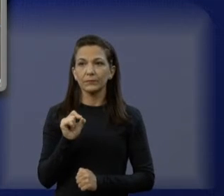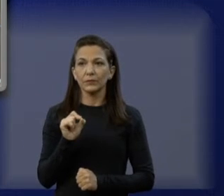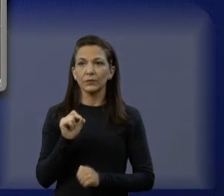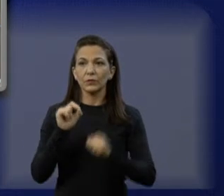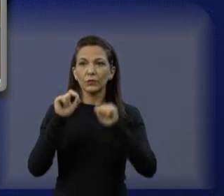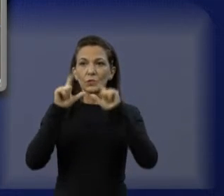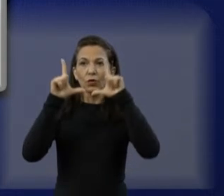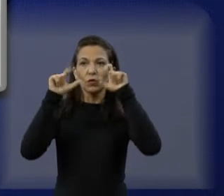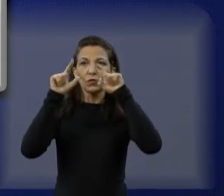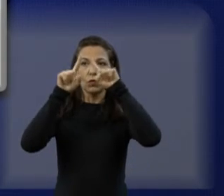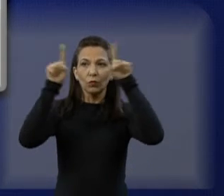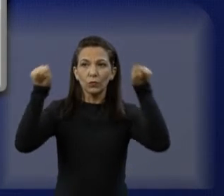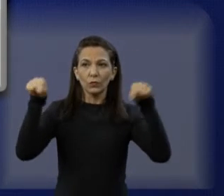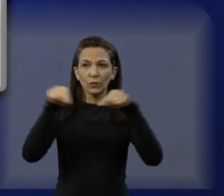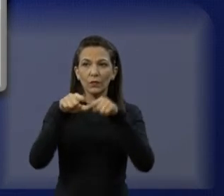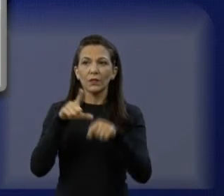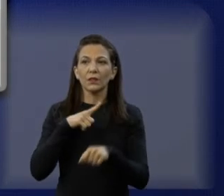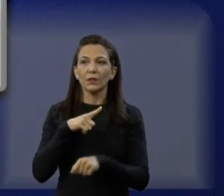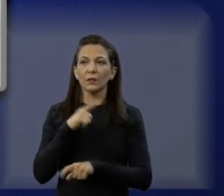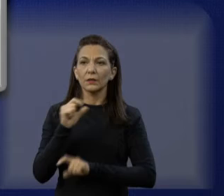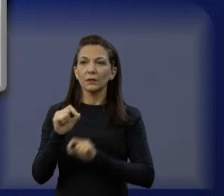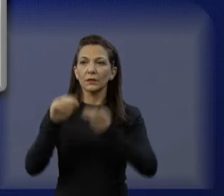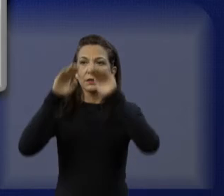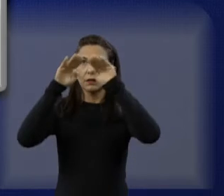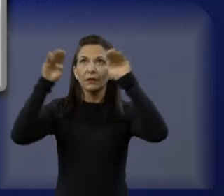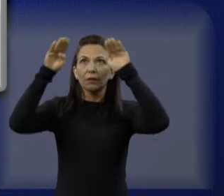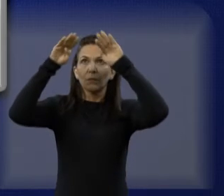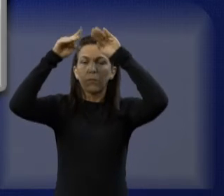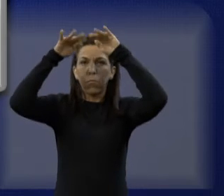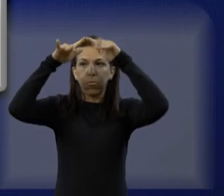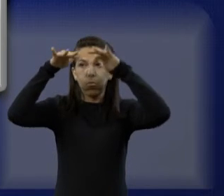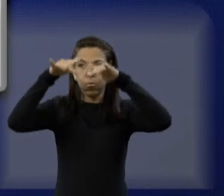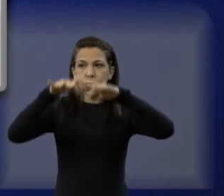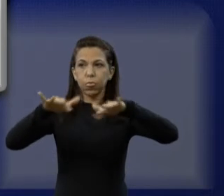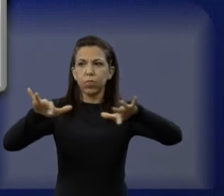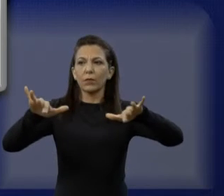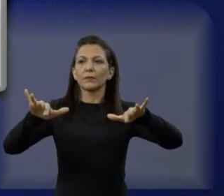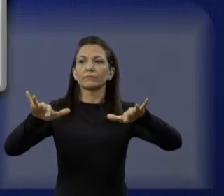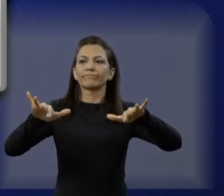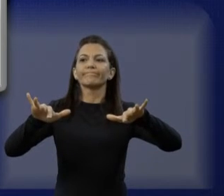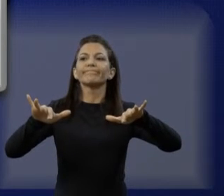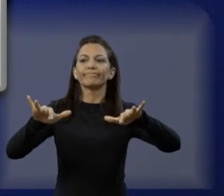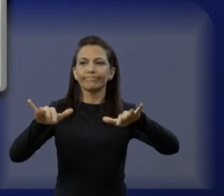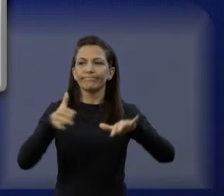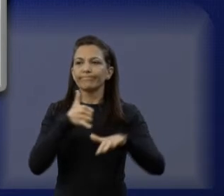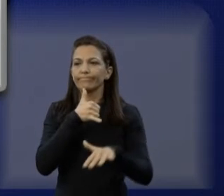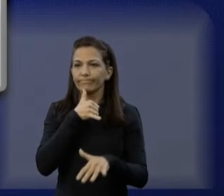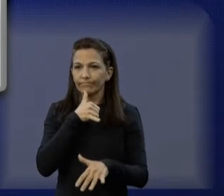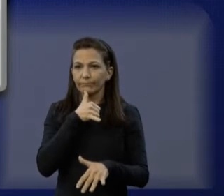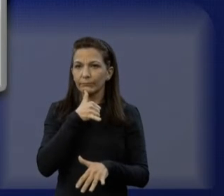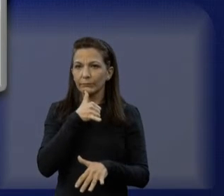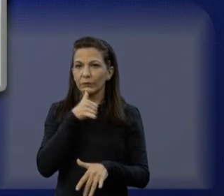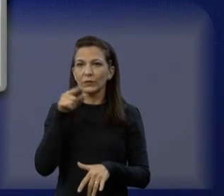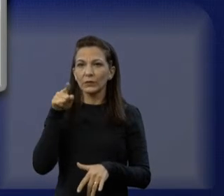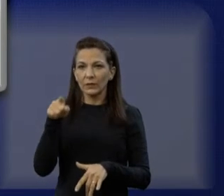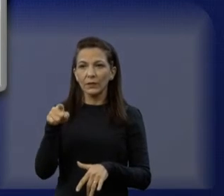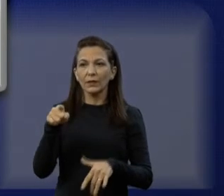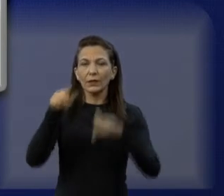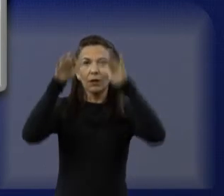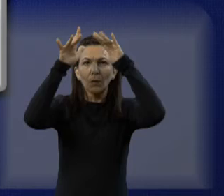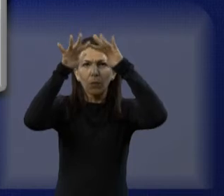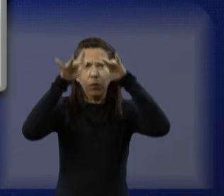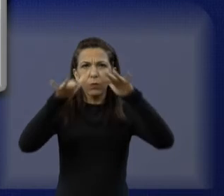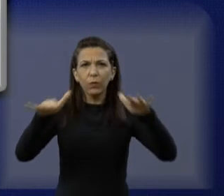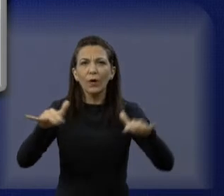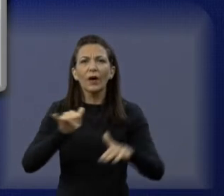geral próximo por favor é o teto desabou então Infelizmente o teto do parque infantil foi uma